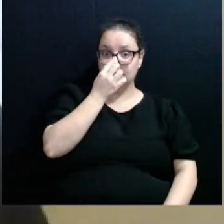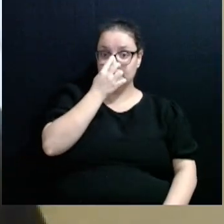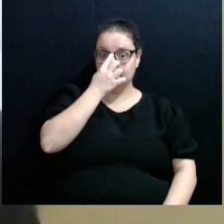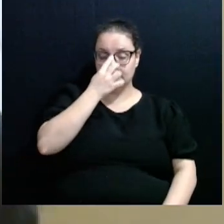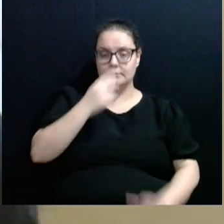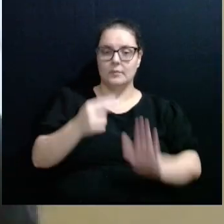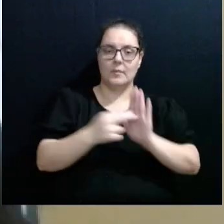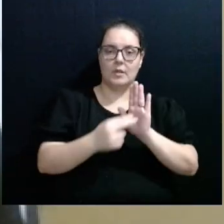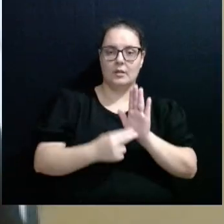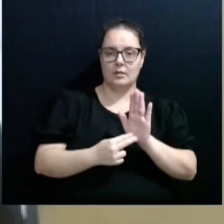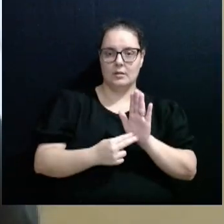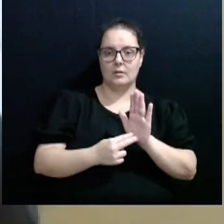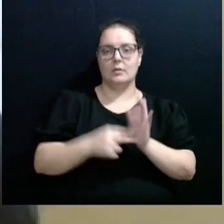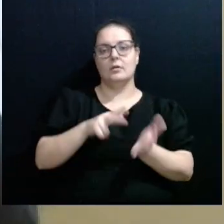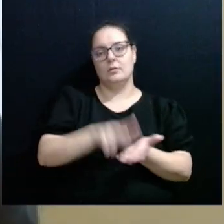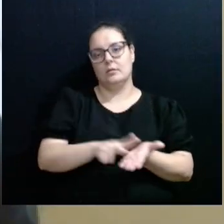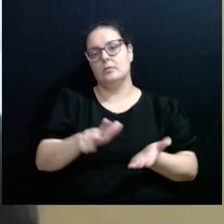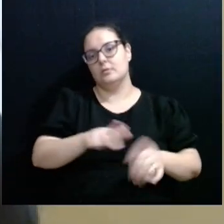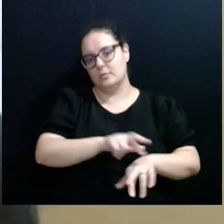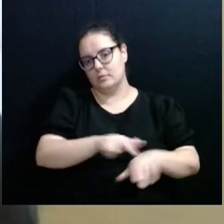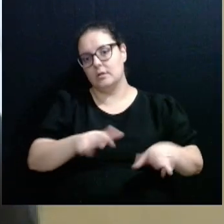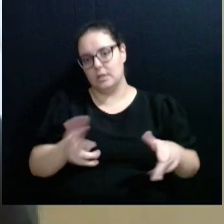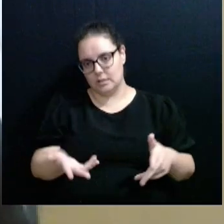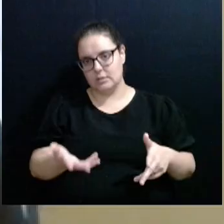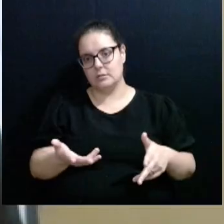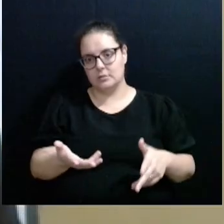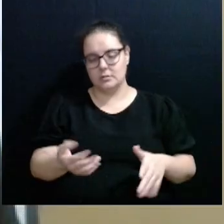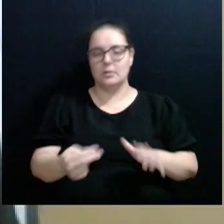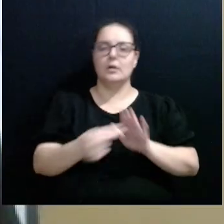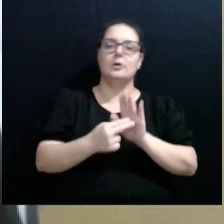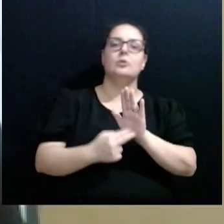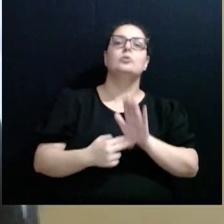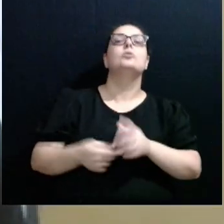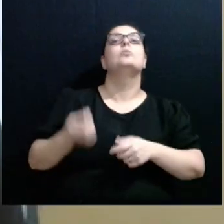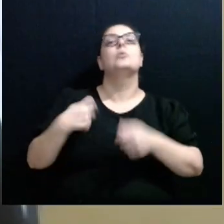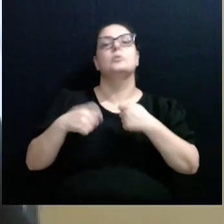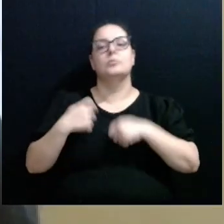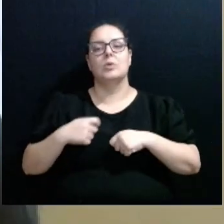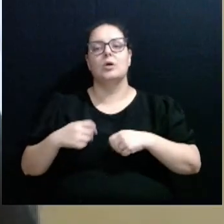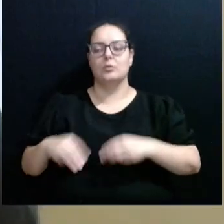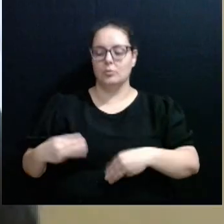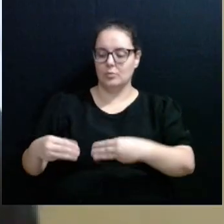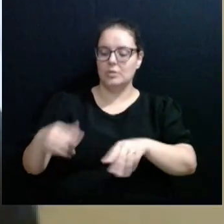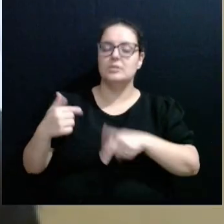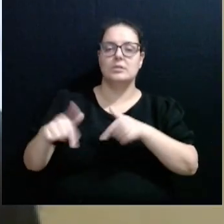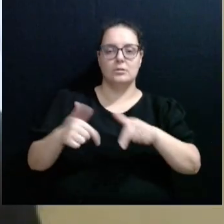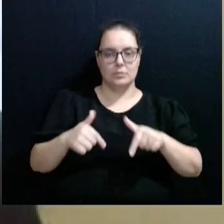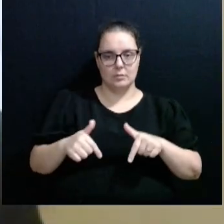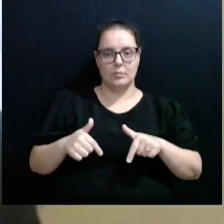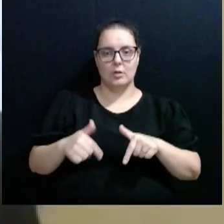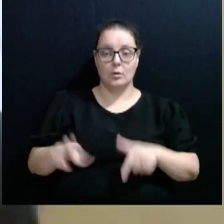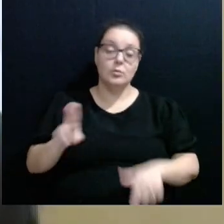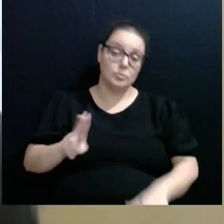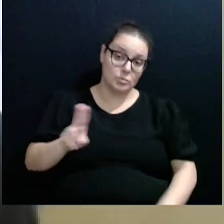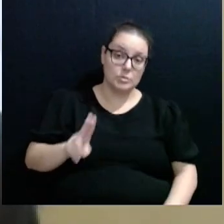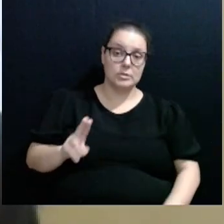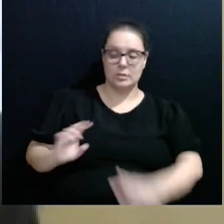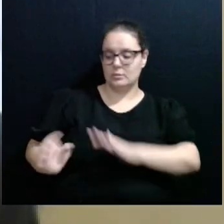normas regulamentadoras são normas administrativas do Ministério do Trabalho, aplicáveis às empresas,